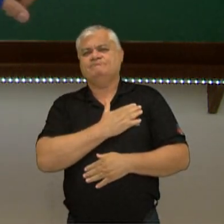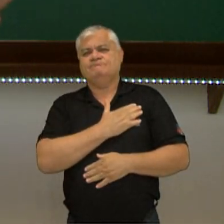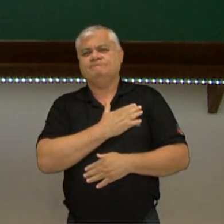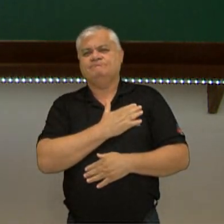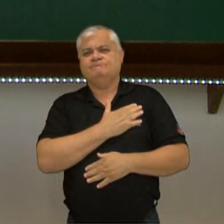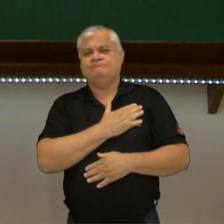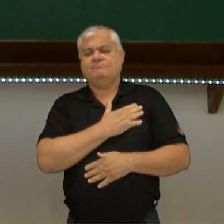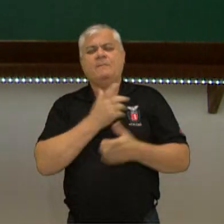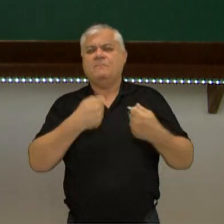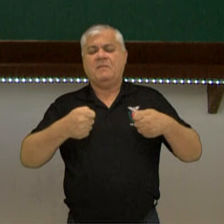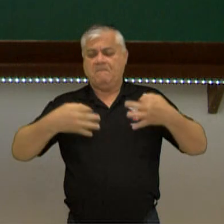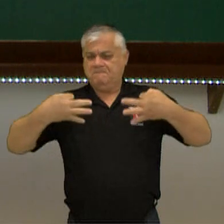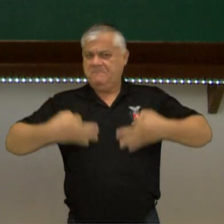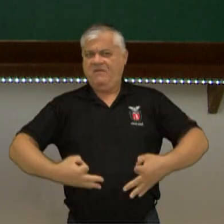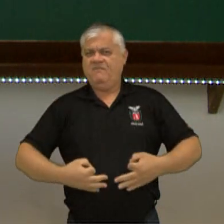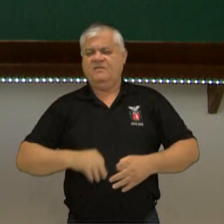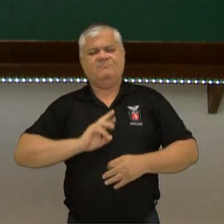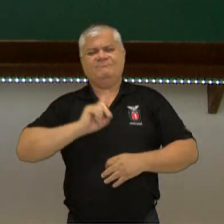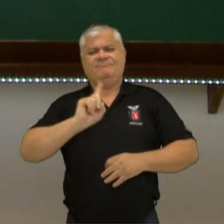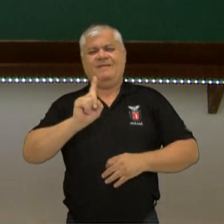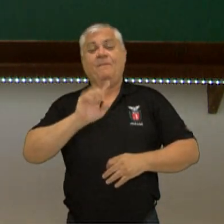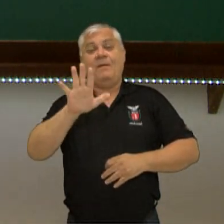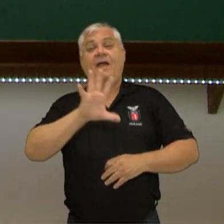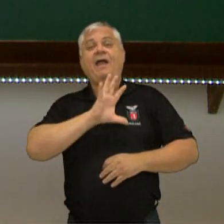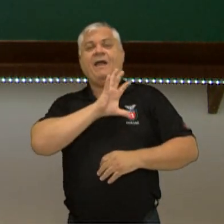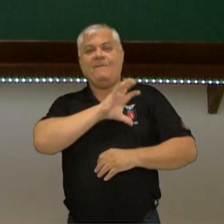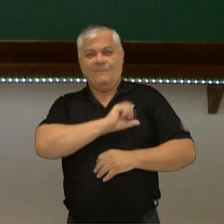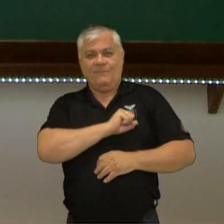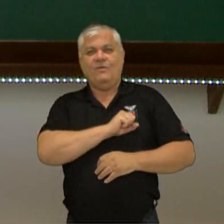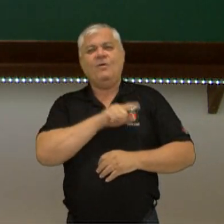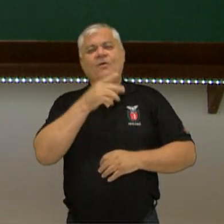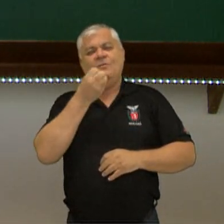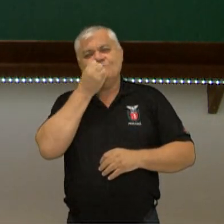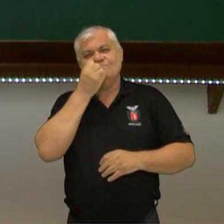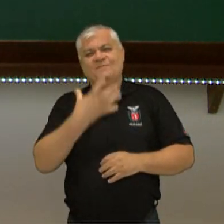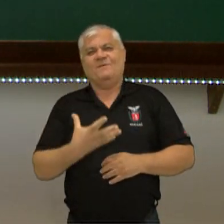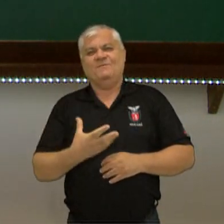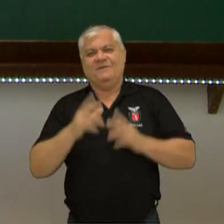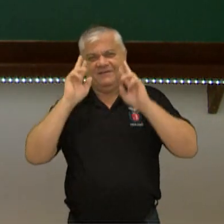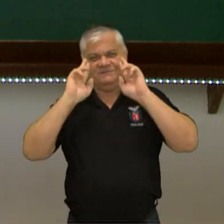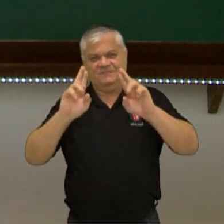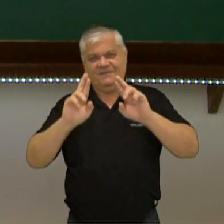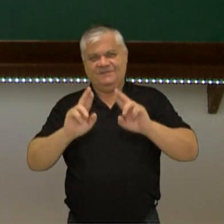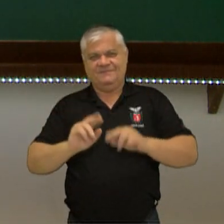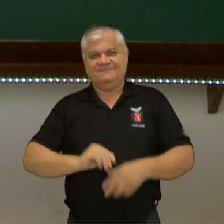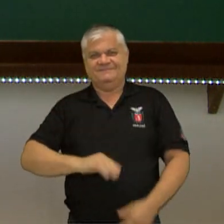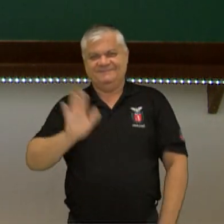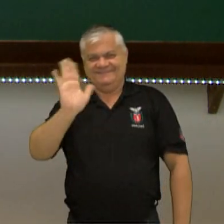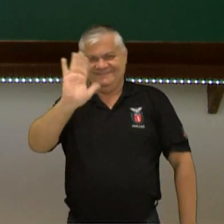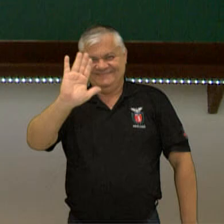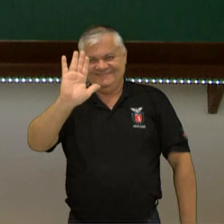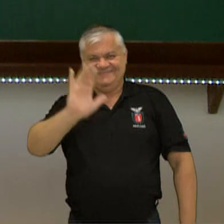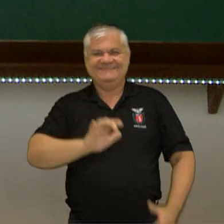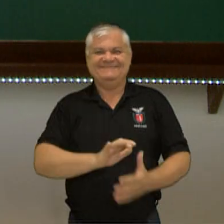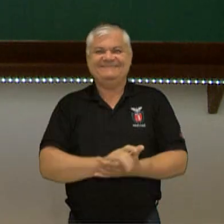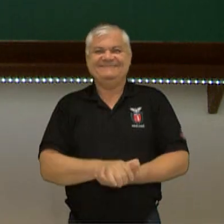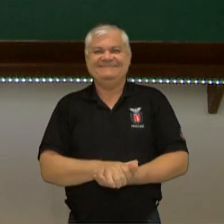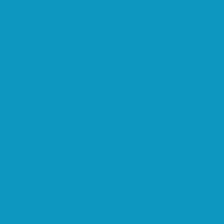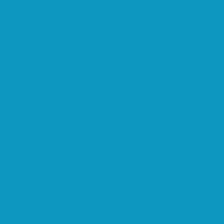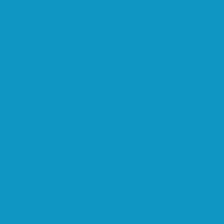Não precisa ser perfeito, mas se não pudesse ter amor, seja pelo menos respeito. Até a próxima aula.